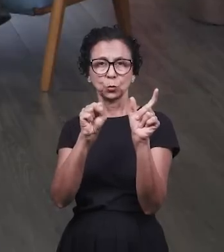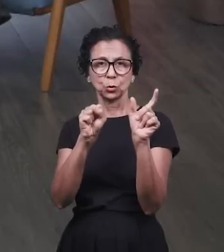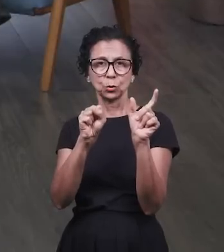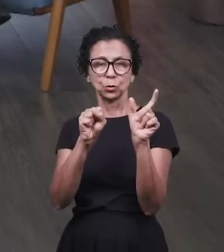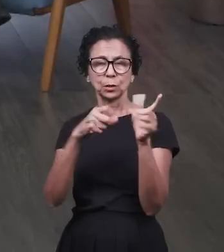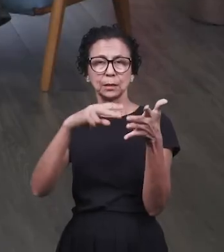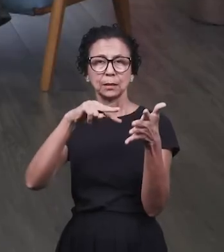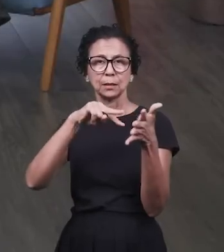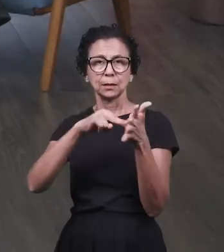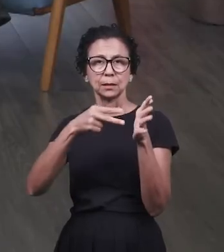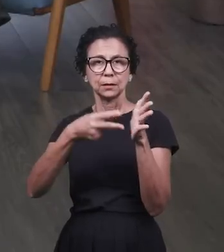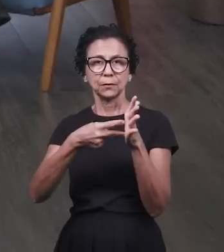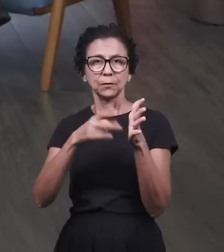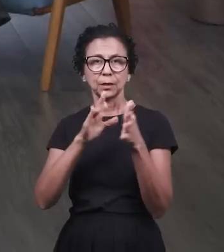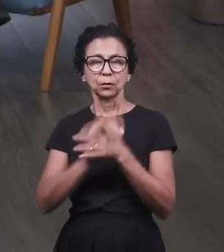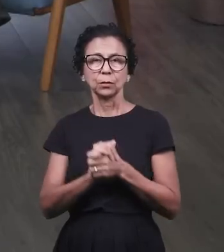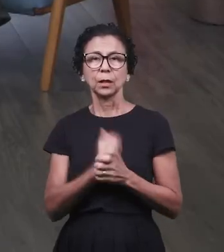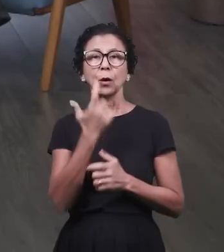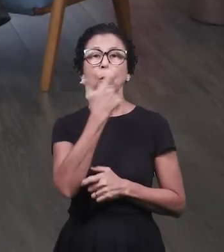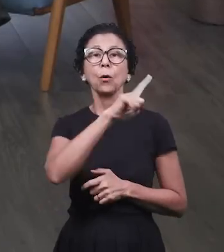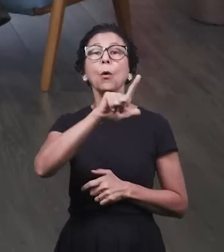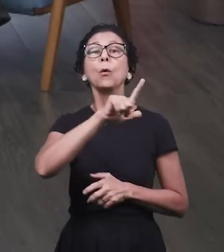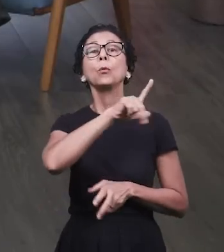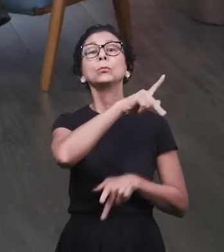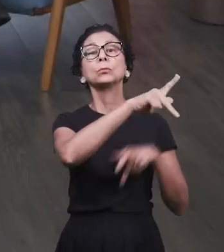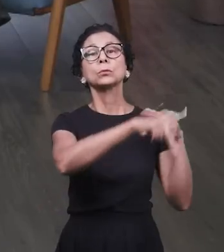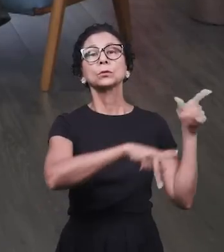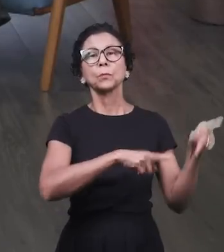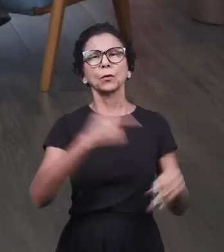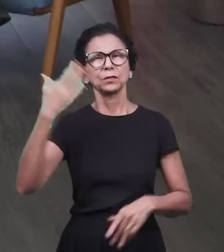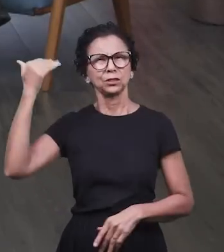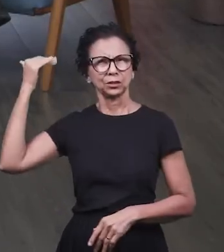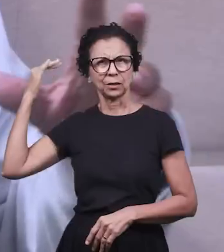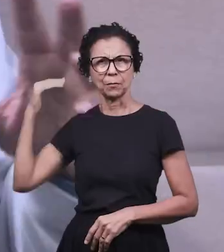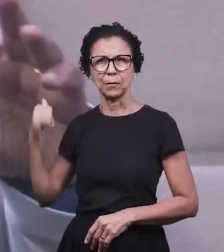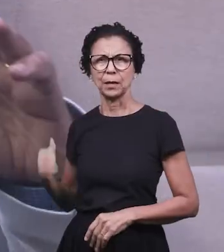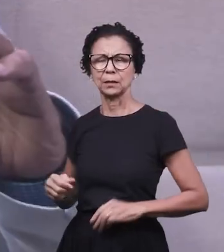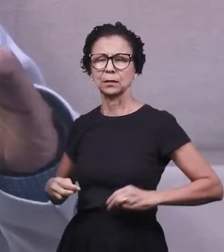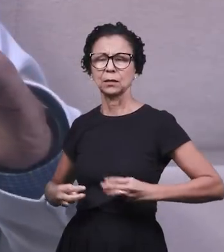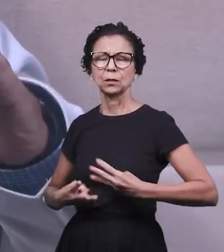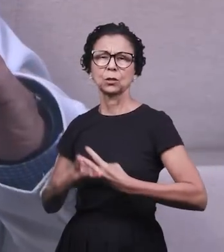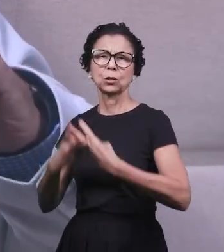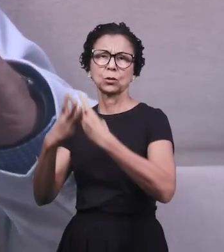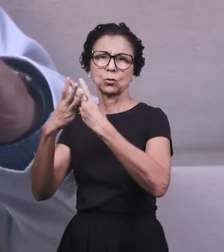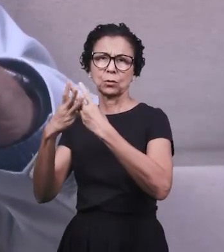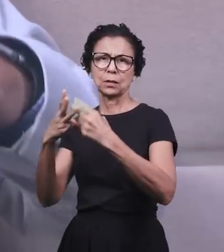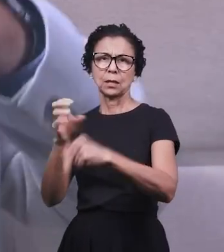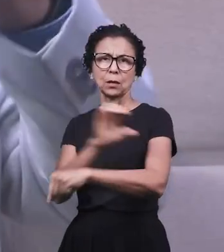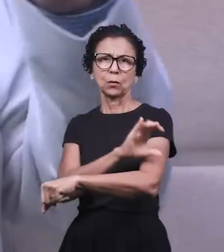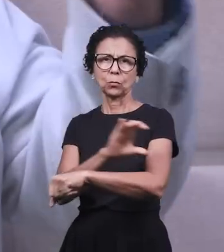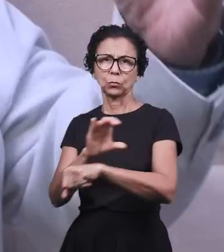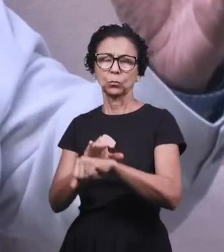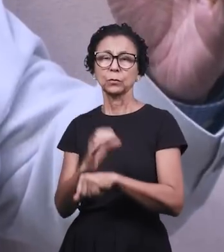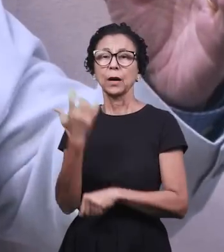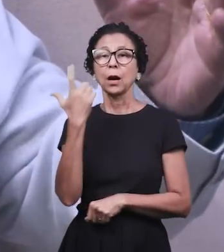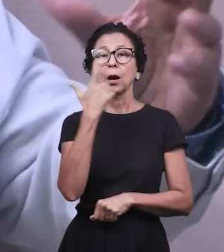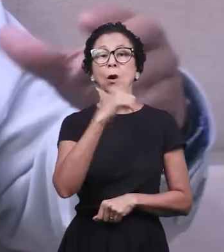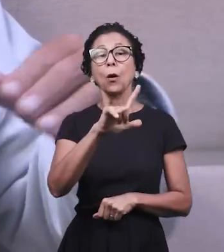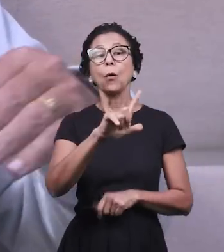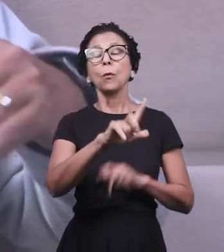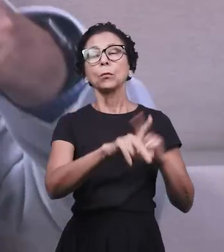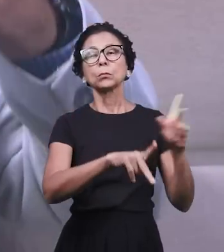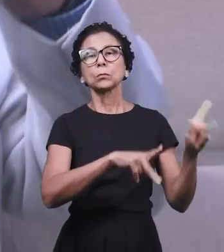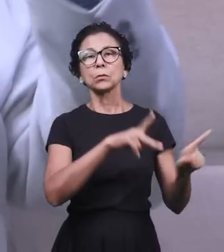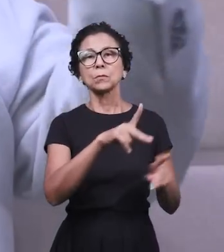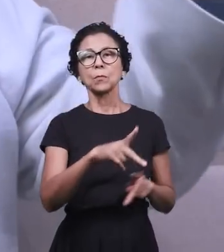porque na época de Jesus, na cultura judaica, quando eles se referiam aos outros povos,